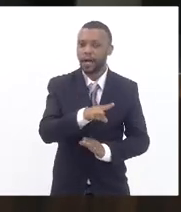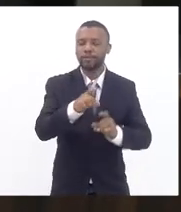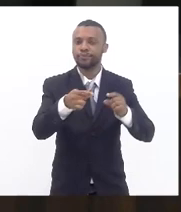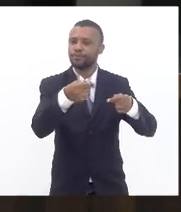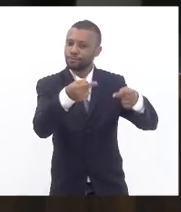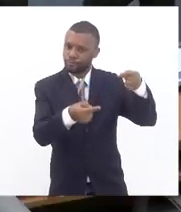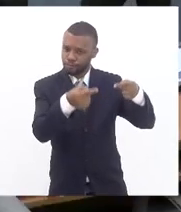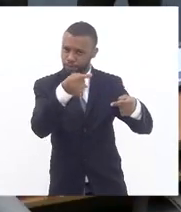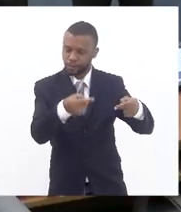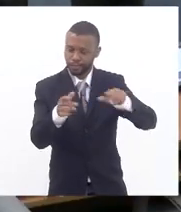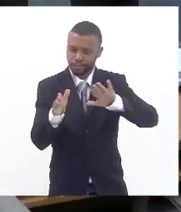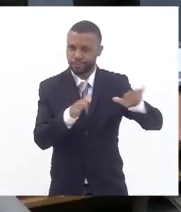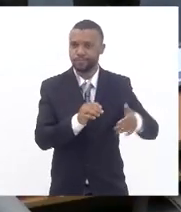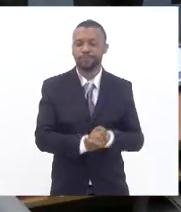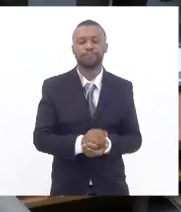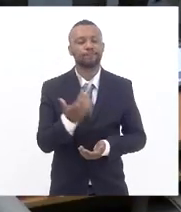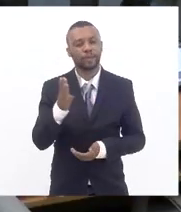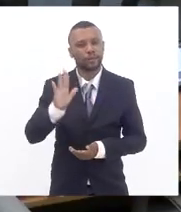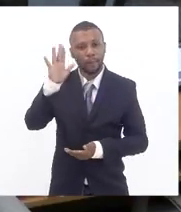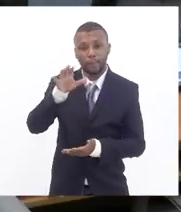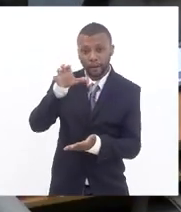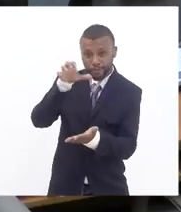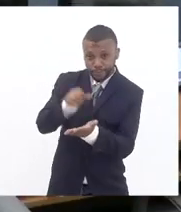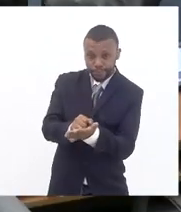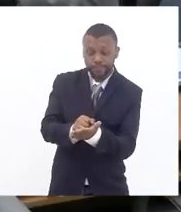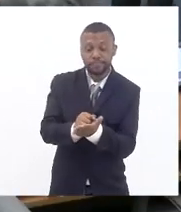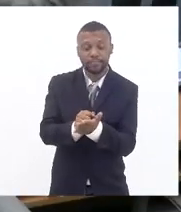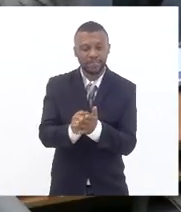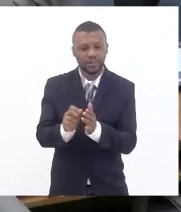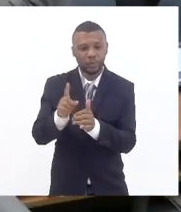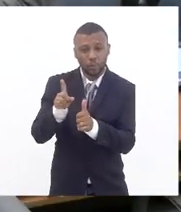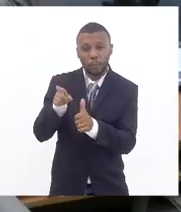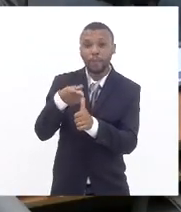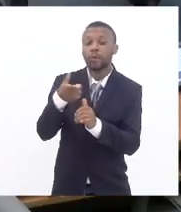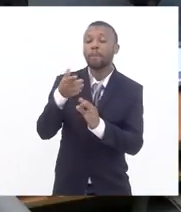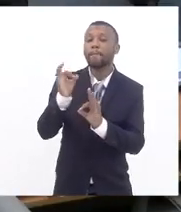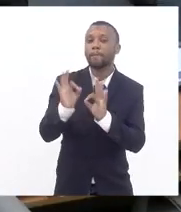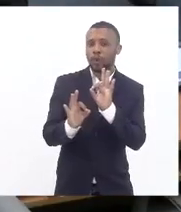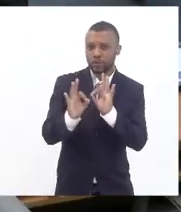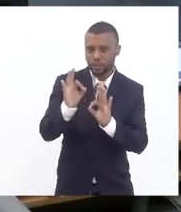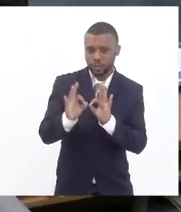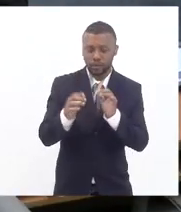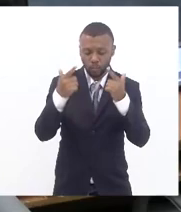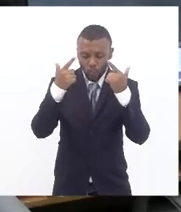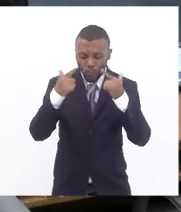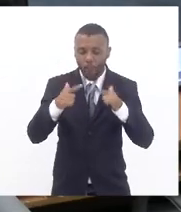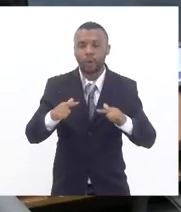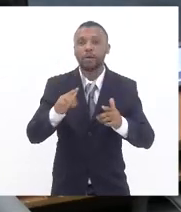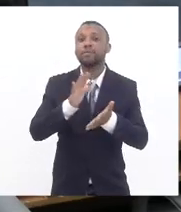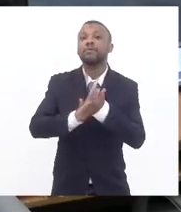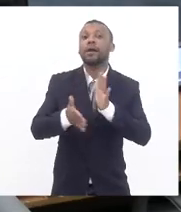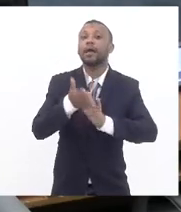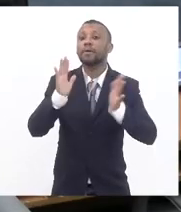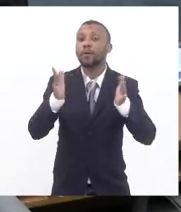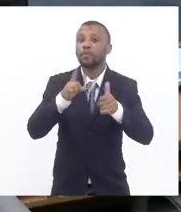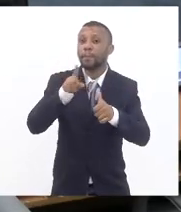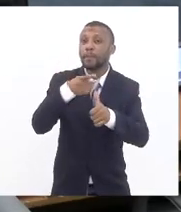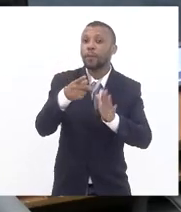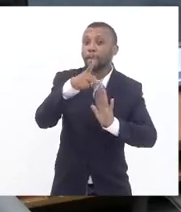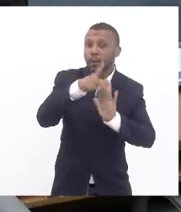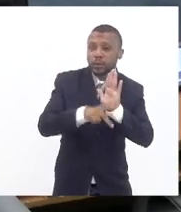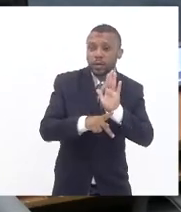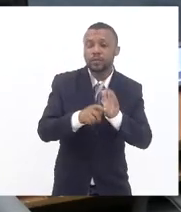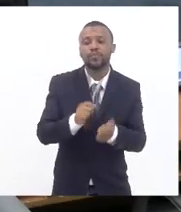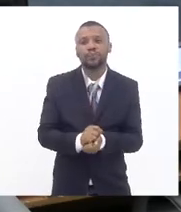pauta. Presidente, só registrar a abstenção no primeiro projeto. Ah, tá. Abstenção do novo no primeiro projeto. E o não, deputado. Que novo,